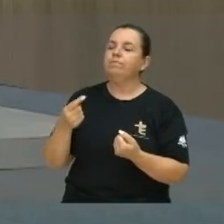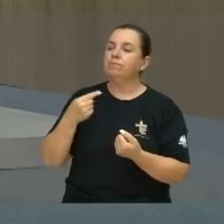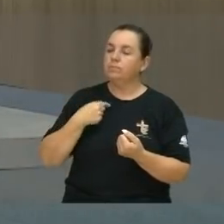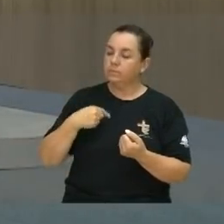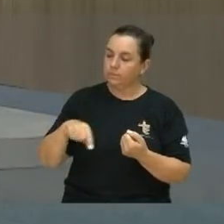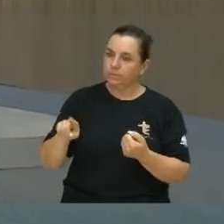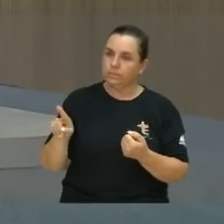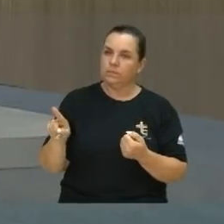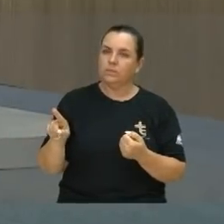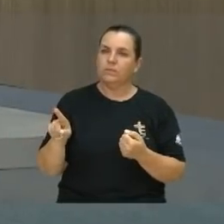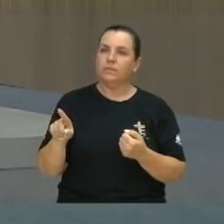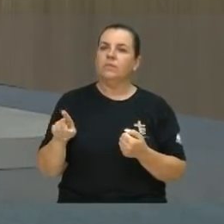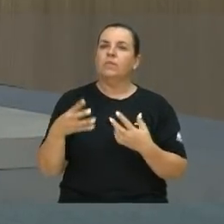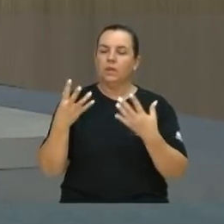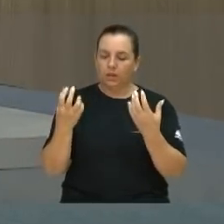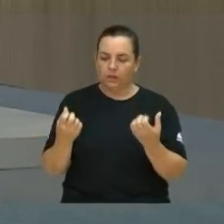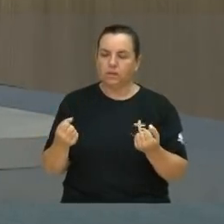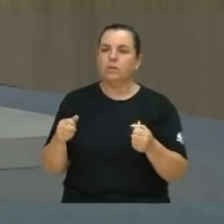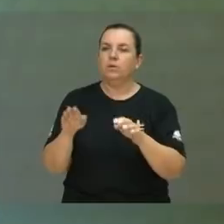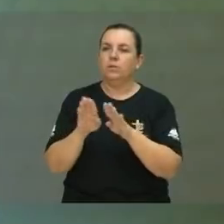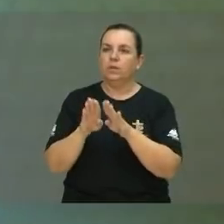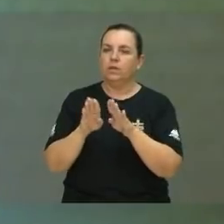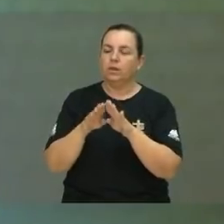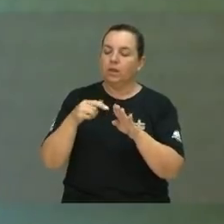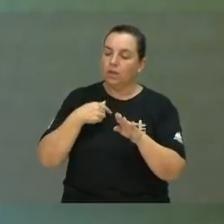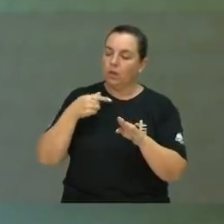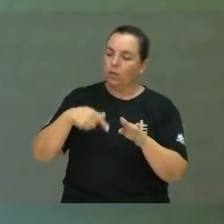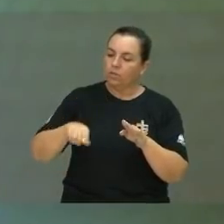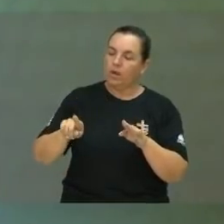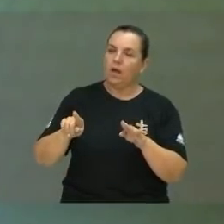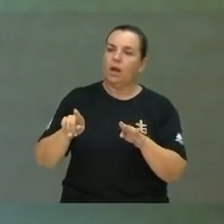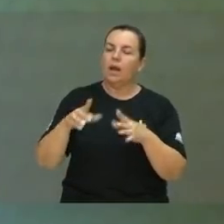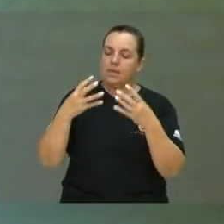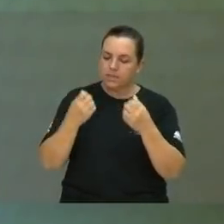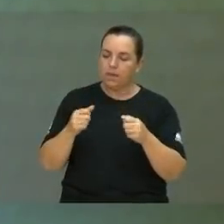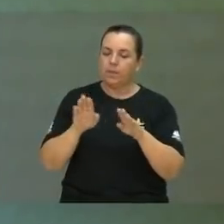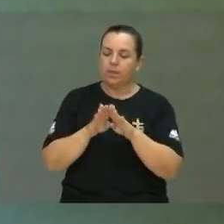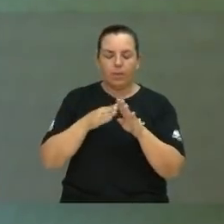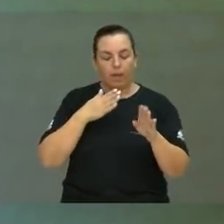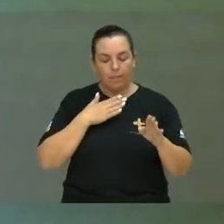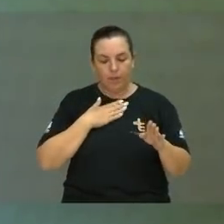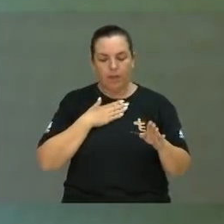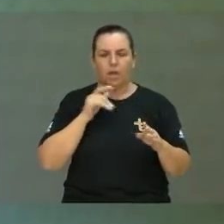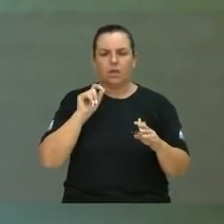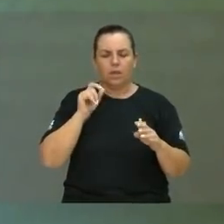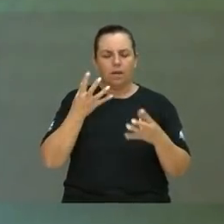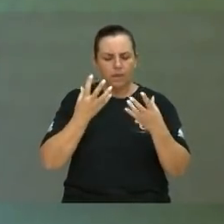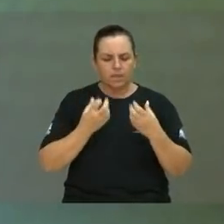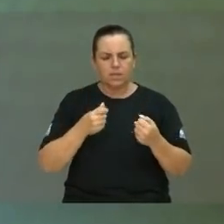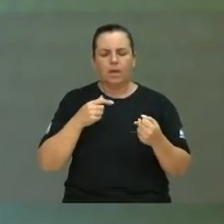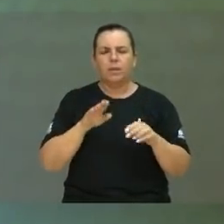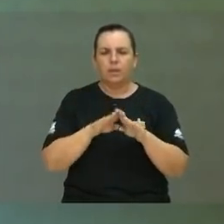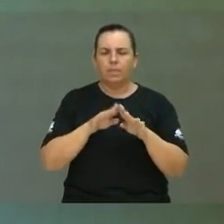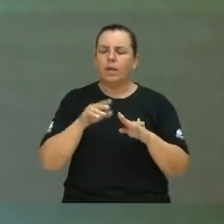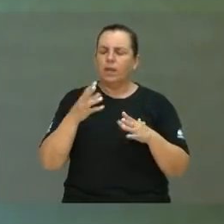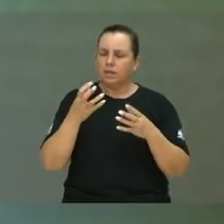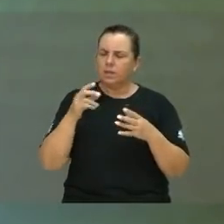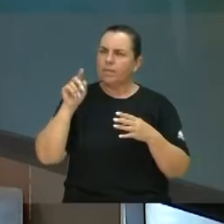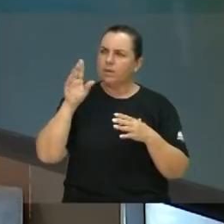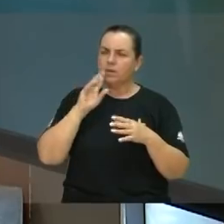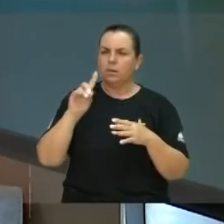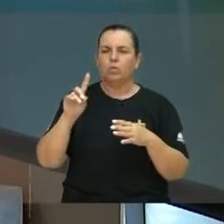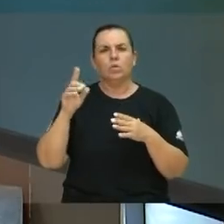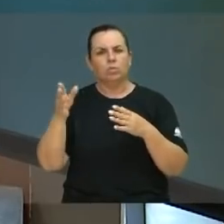eles quem recebe aquele que eu enviar a minha recebe e quem me recebe recebe aquele que me